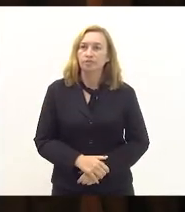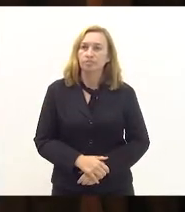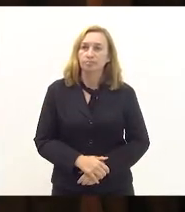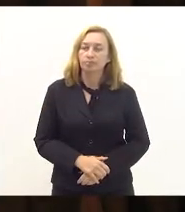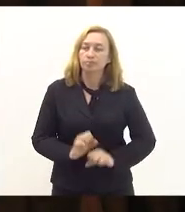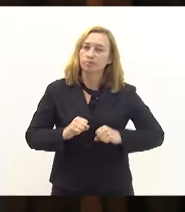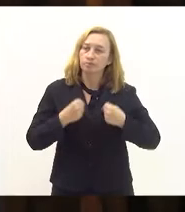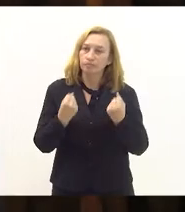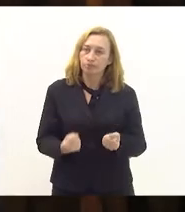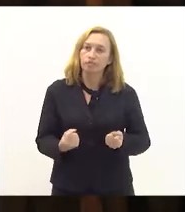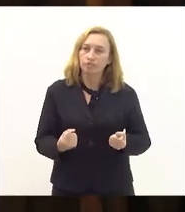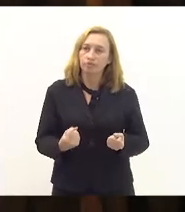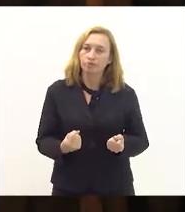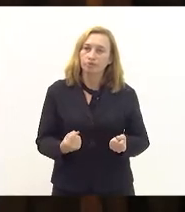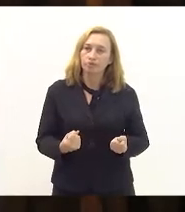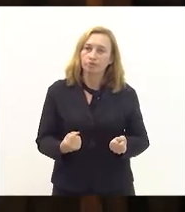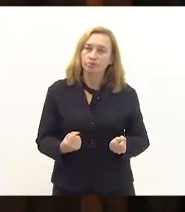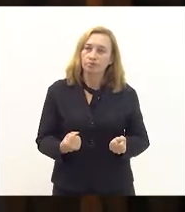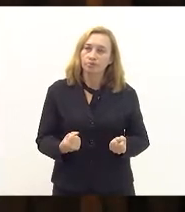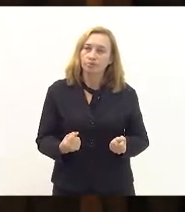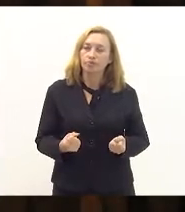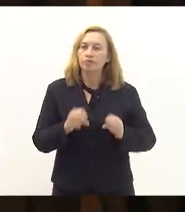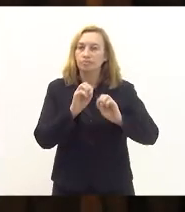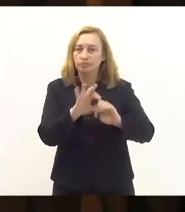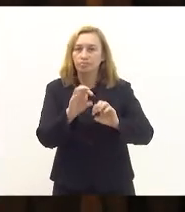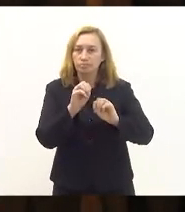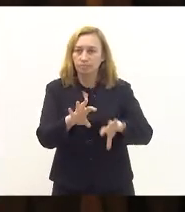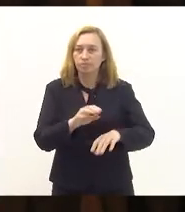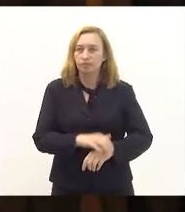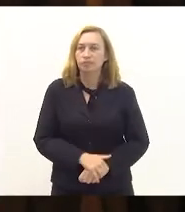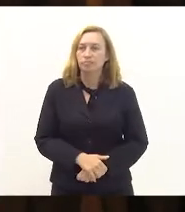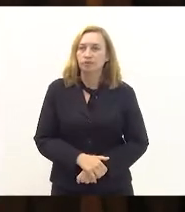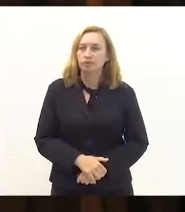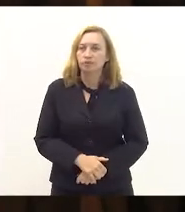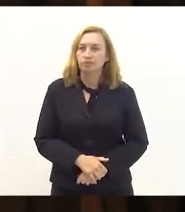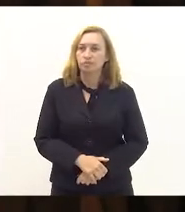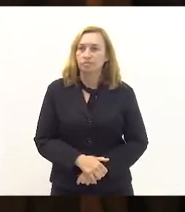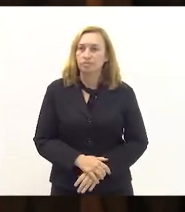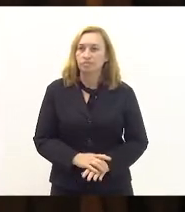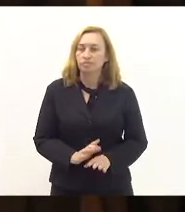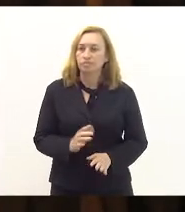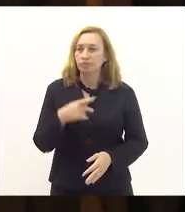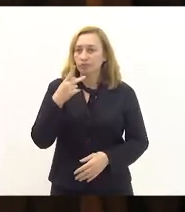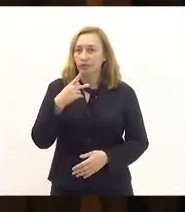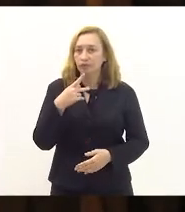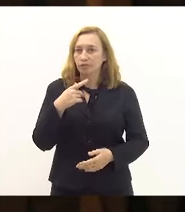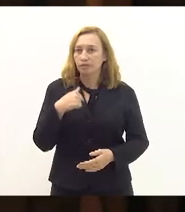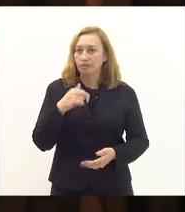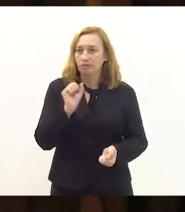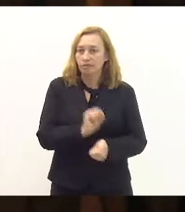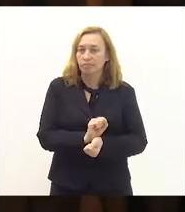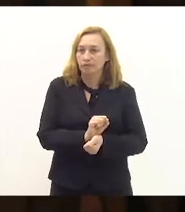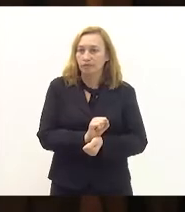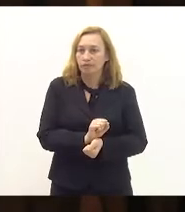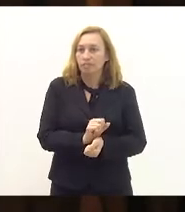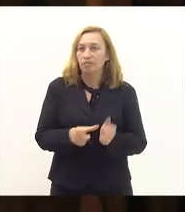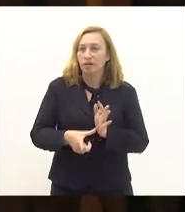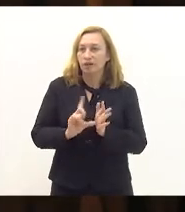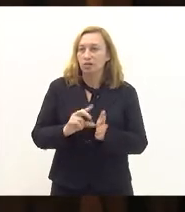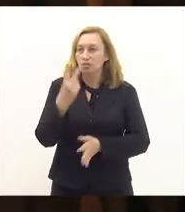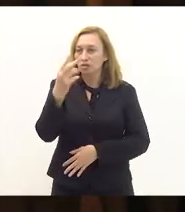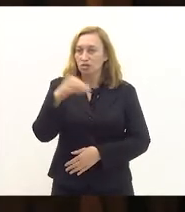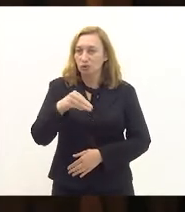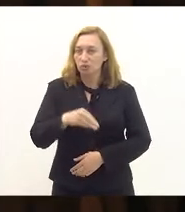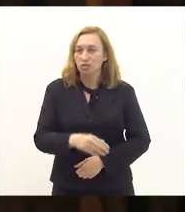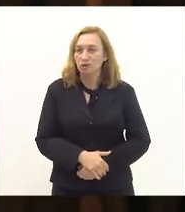a defesa incansável da educação. Está me avisando que é para parar. Eu já vou parar antes dos